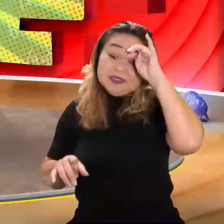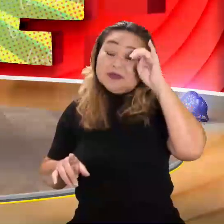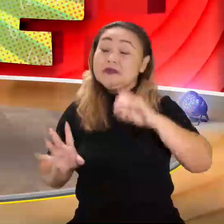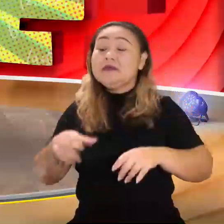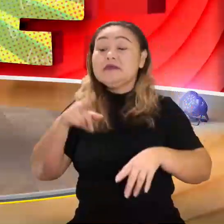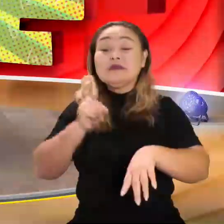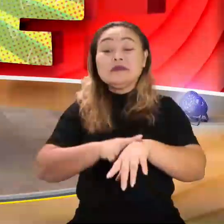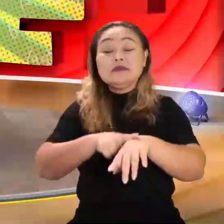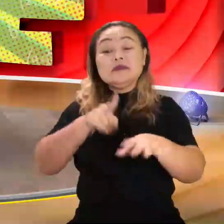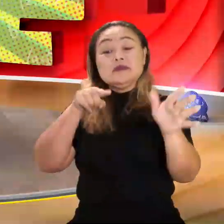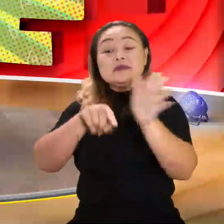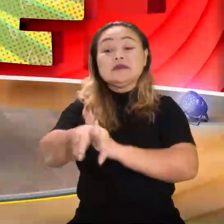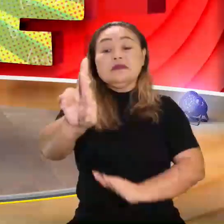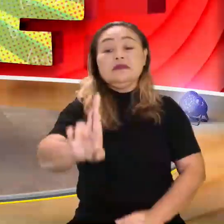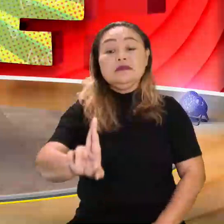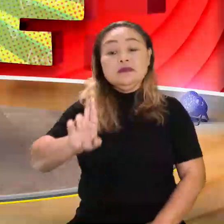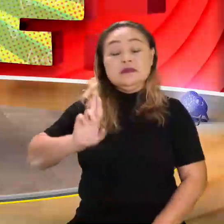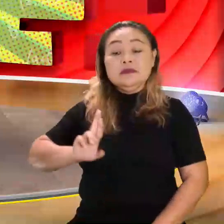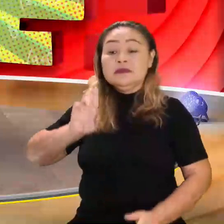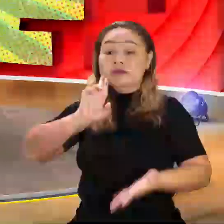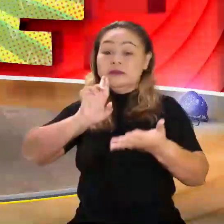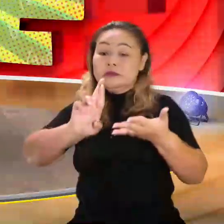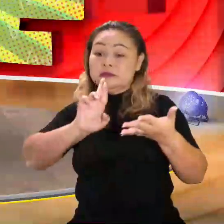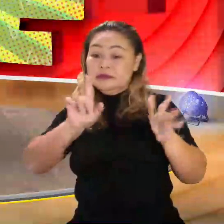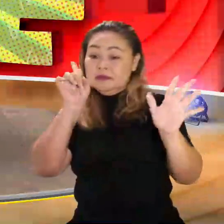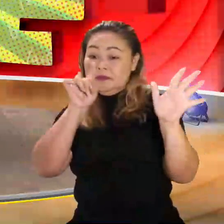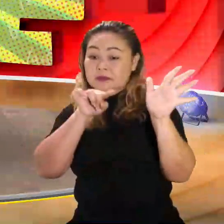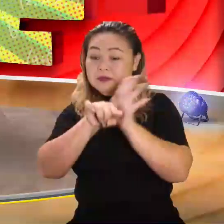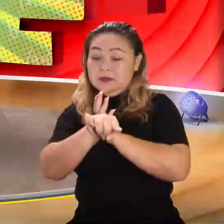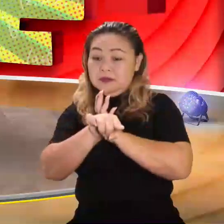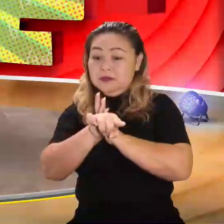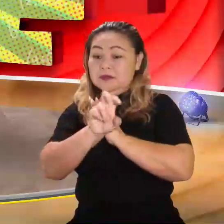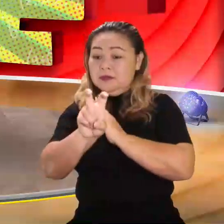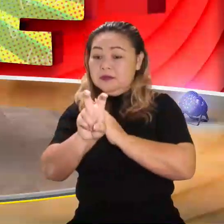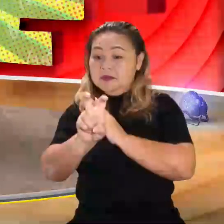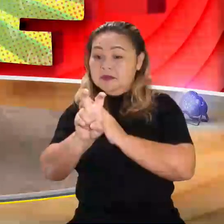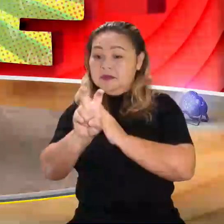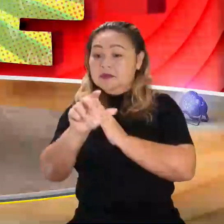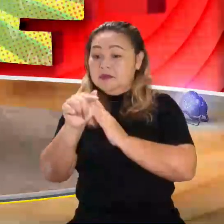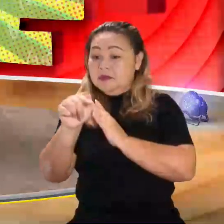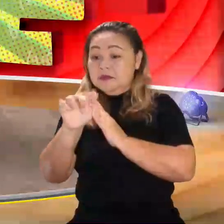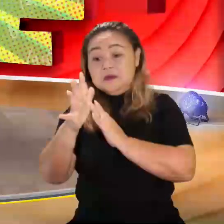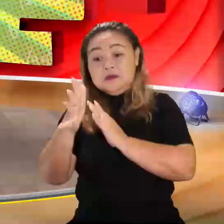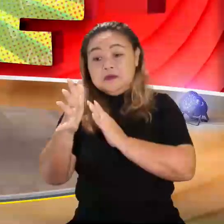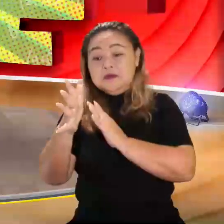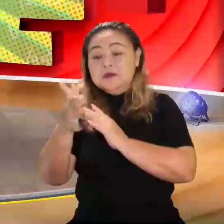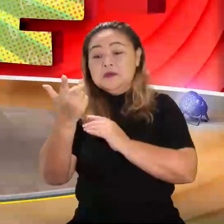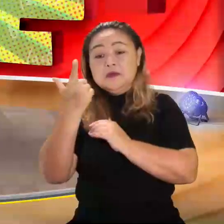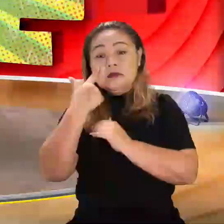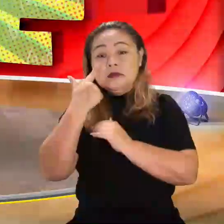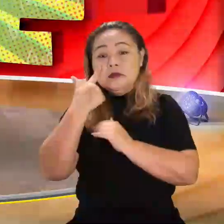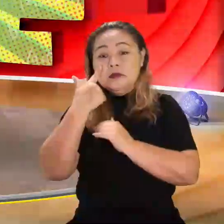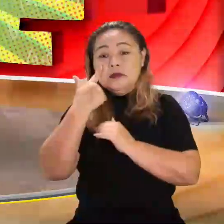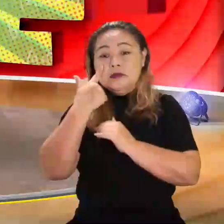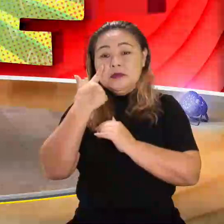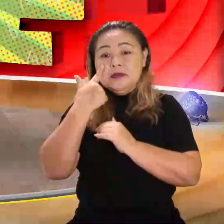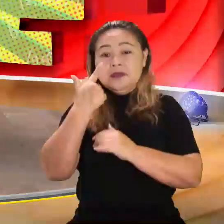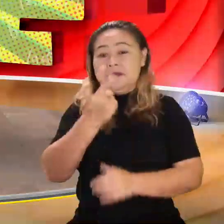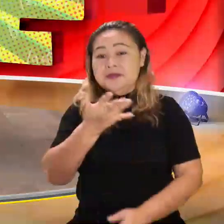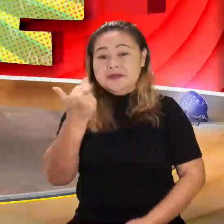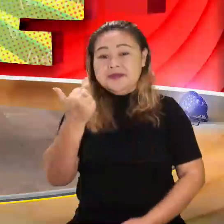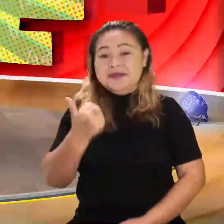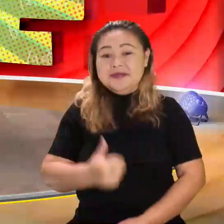É hora do quiz, então é hora de responder aquelas perguntinhas, acho que 5, né? 5 ou 7? Vamos ver. Deixa eu